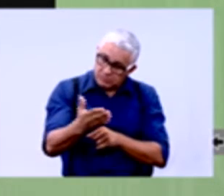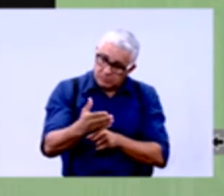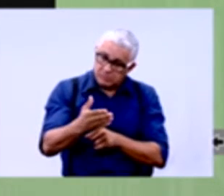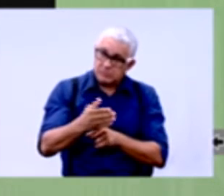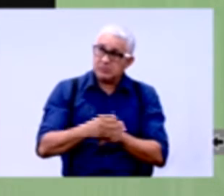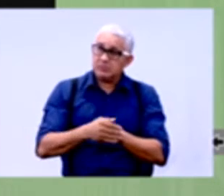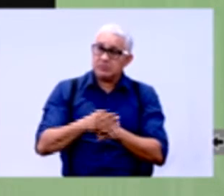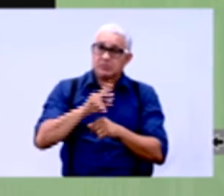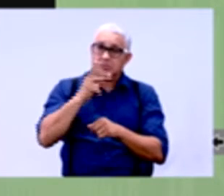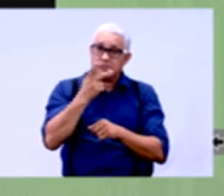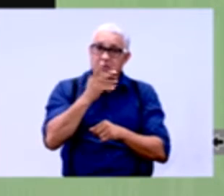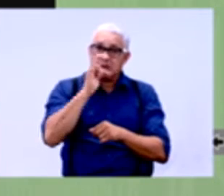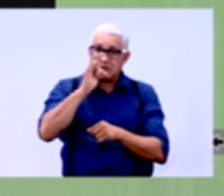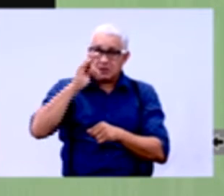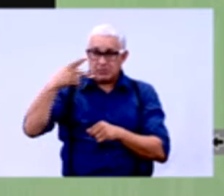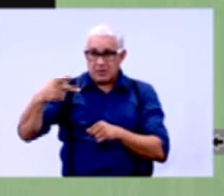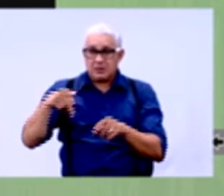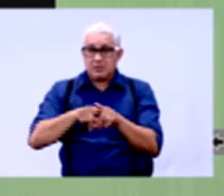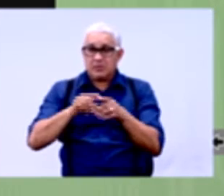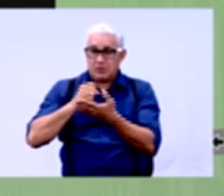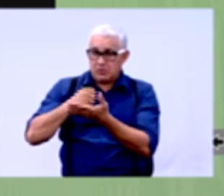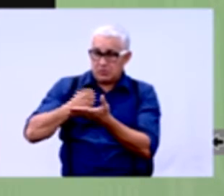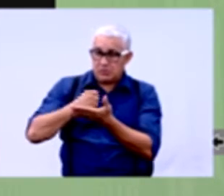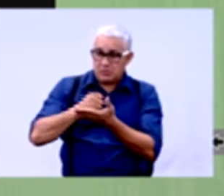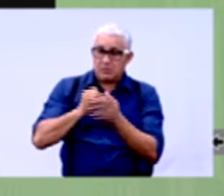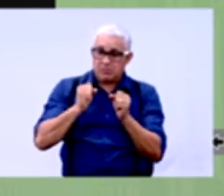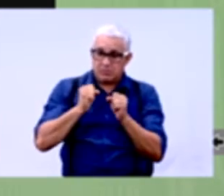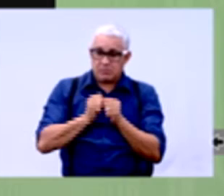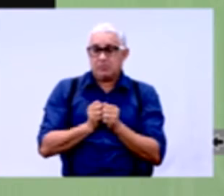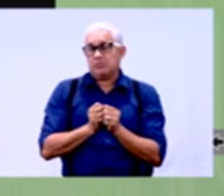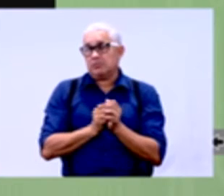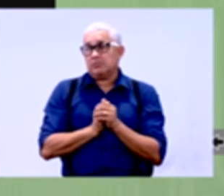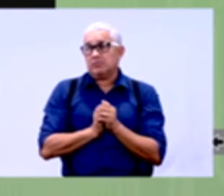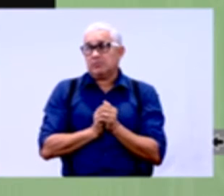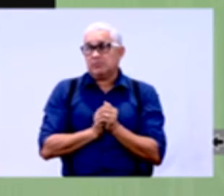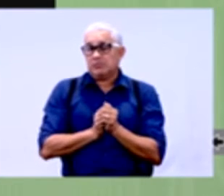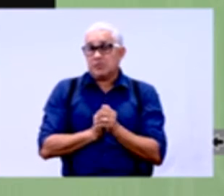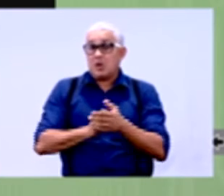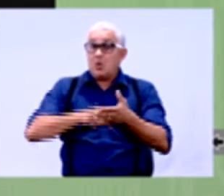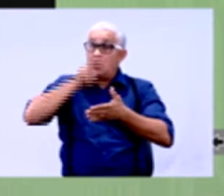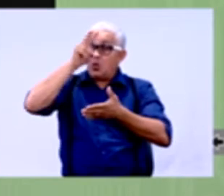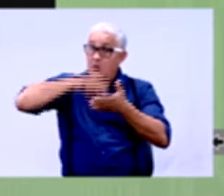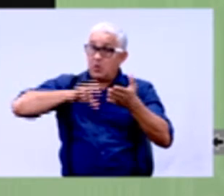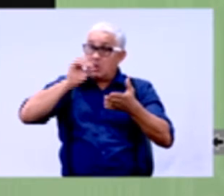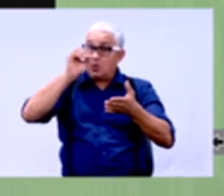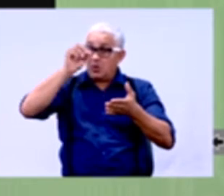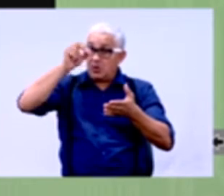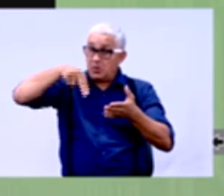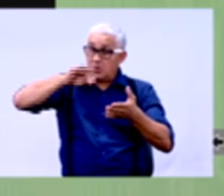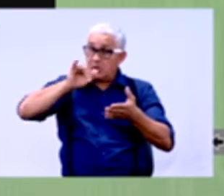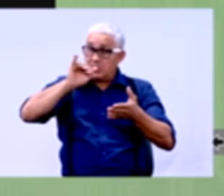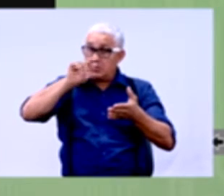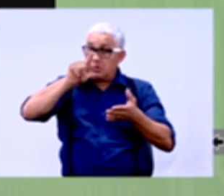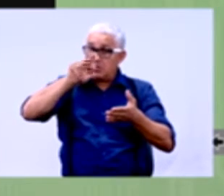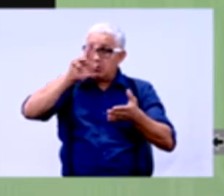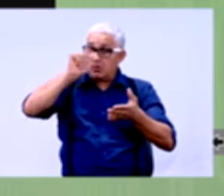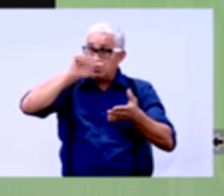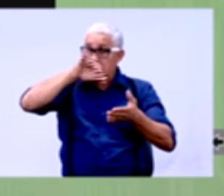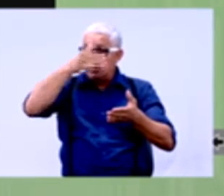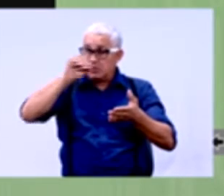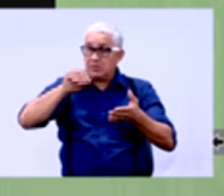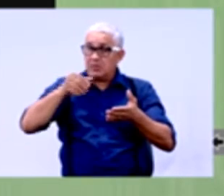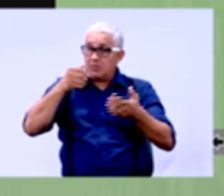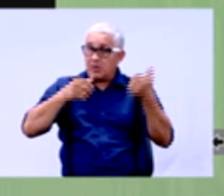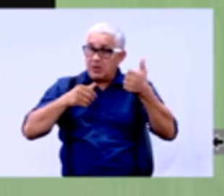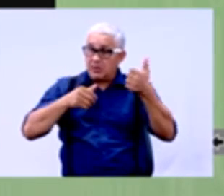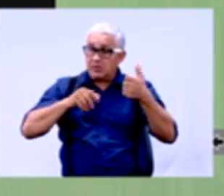HTTP, o controlador, que pode ser um servlet, ele vai ler a configuração primeiro, depois o que ele vai